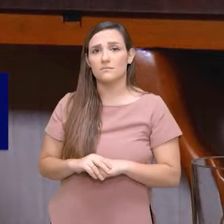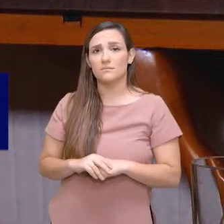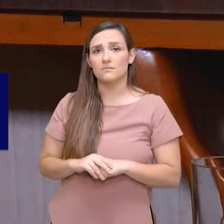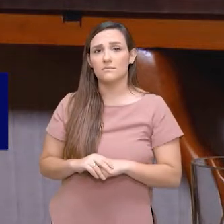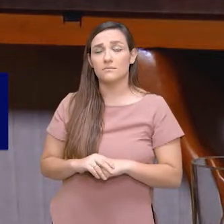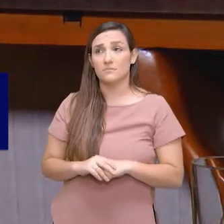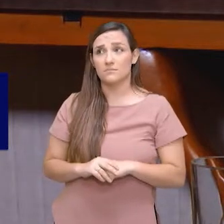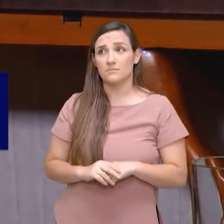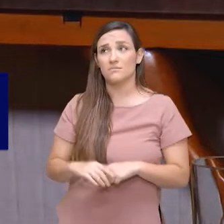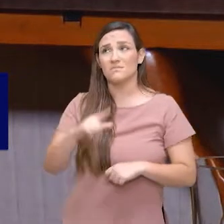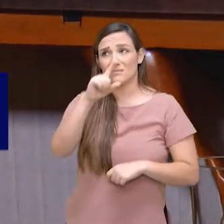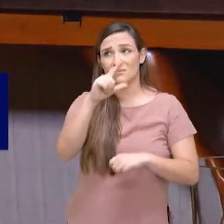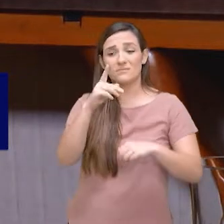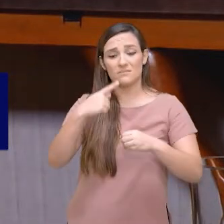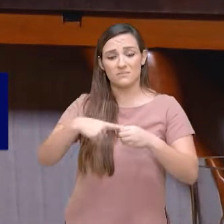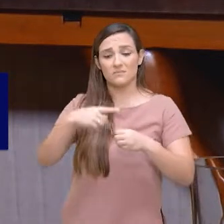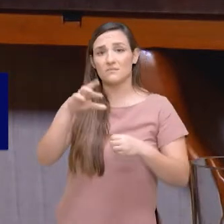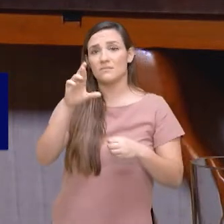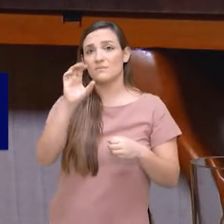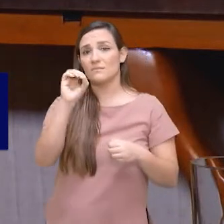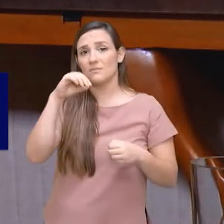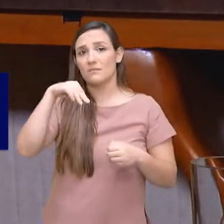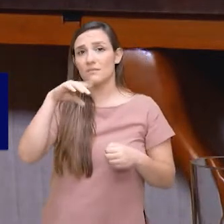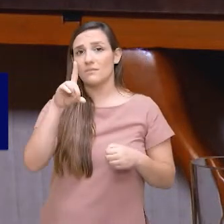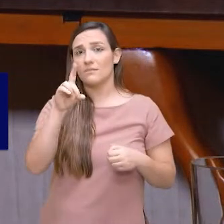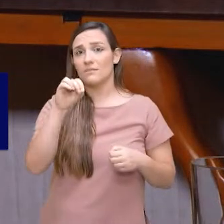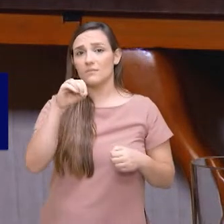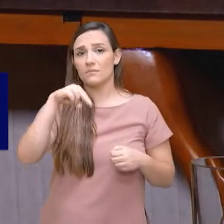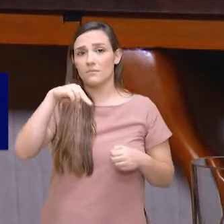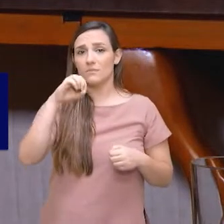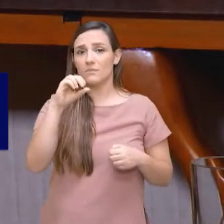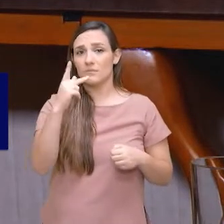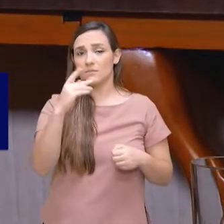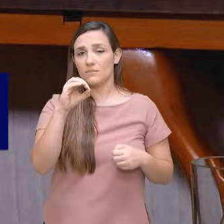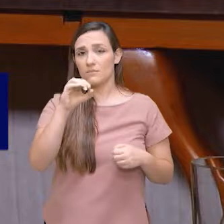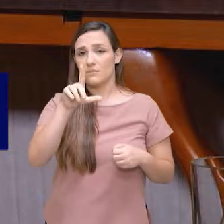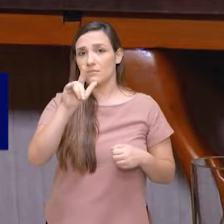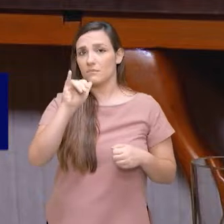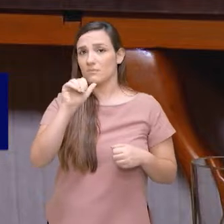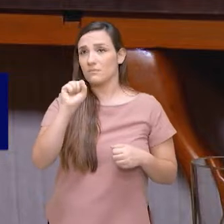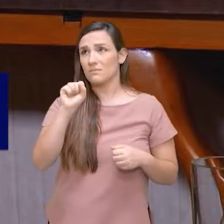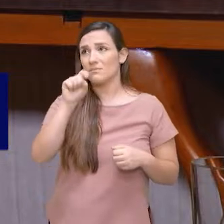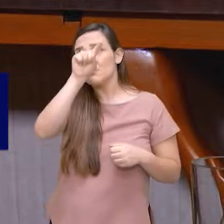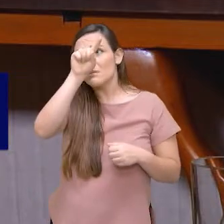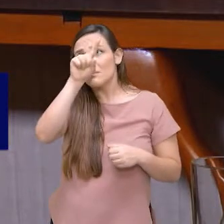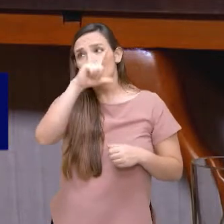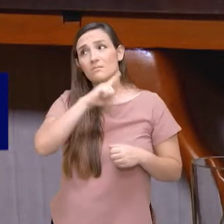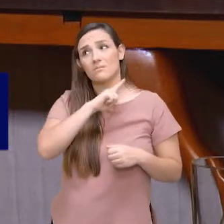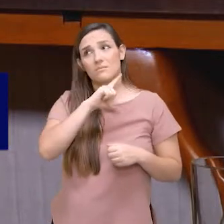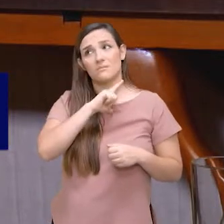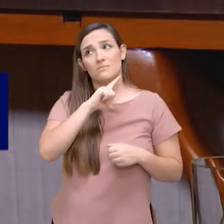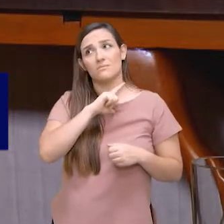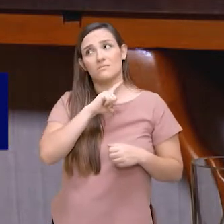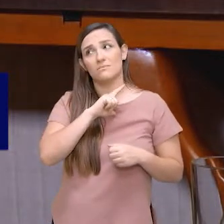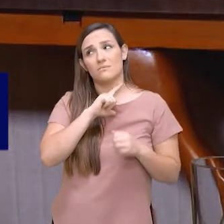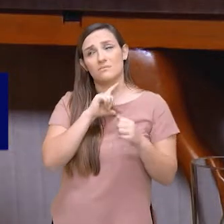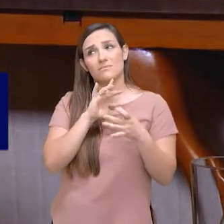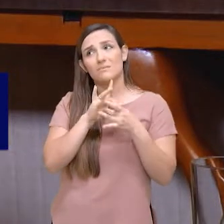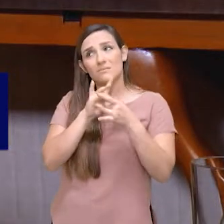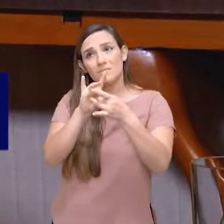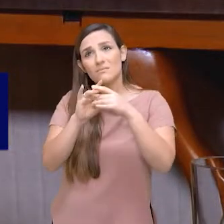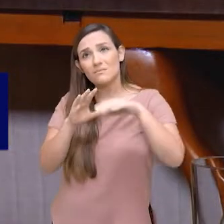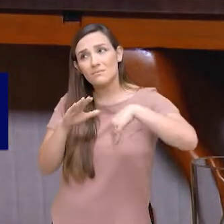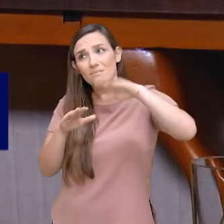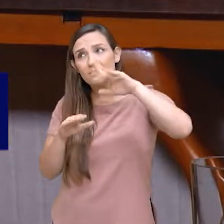para o sul de Mato Grosso, porque Rondonópolis tinha vínculos maiores com o sul do que